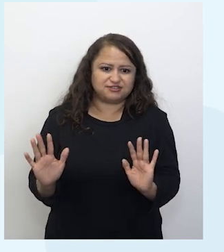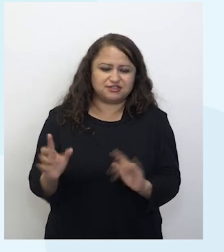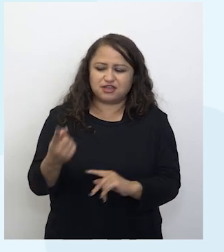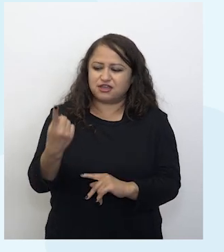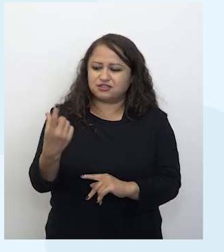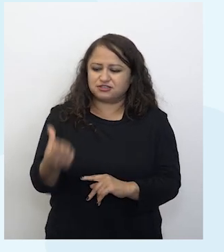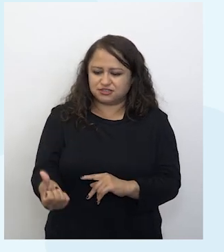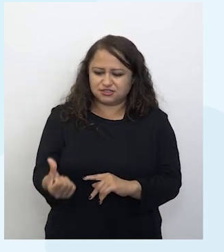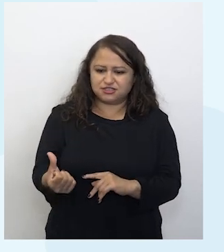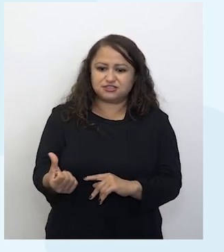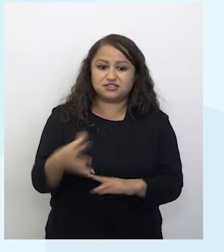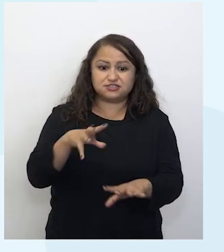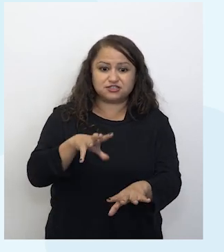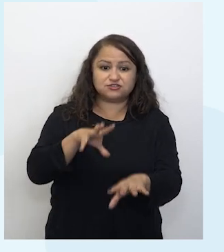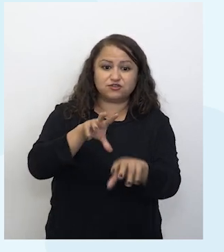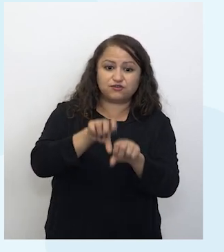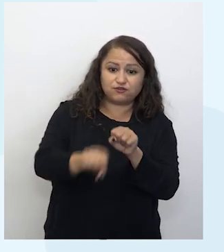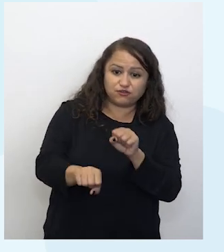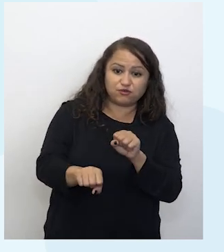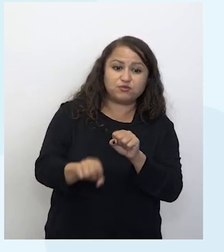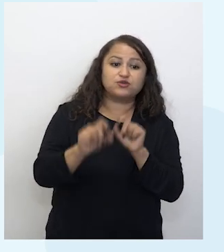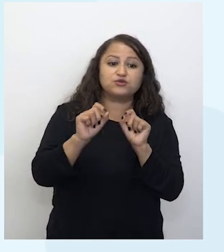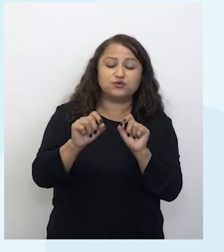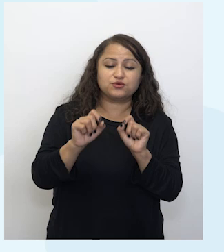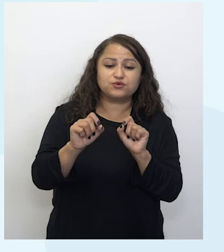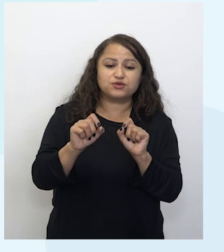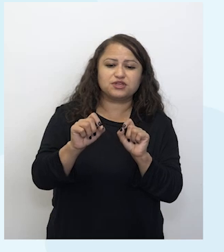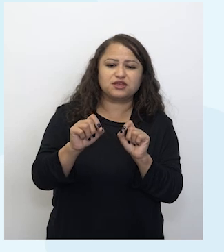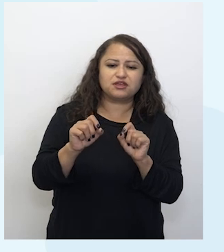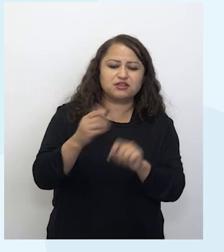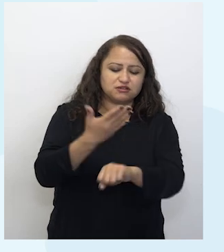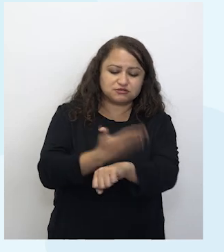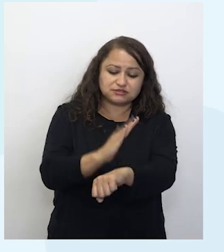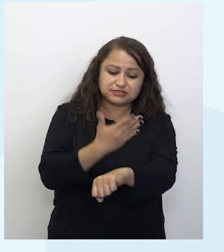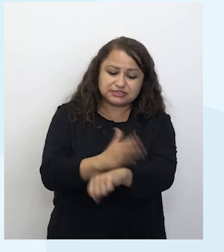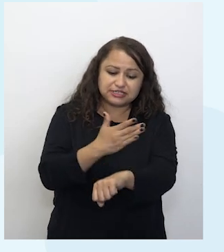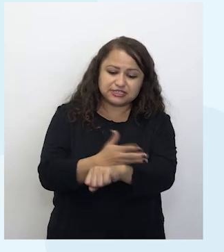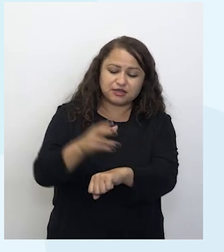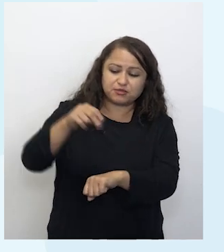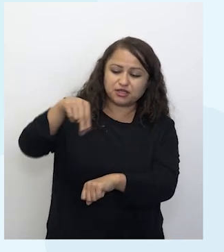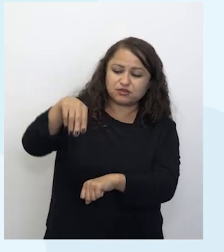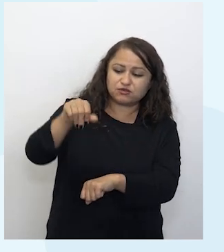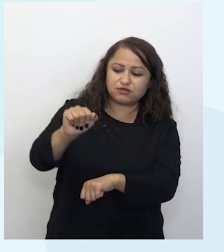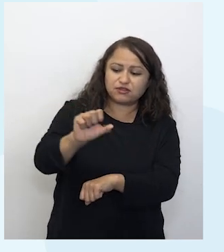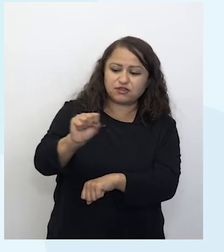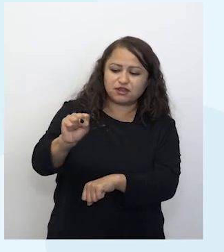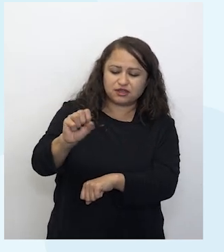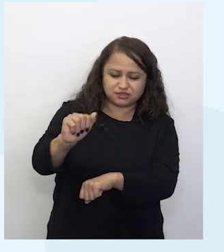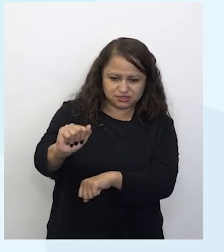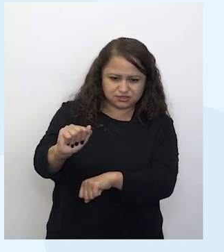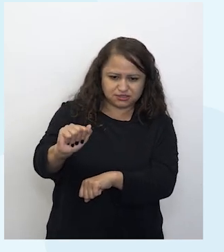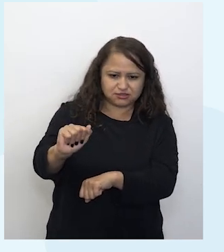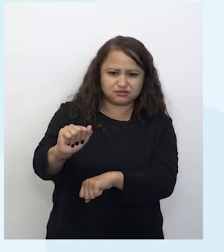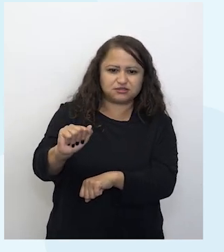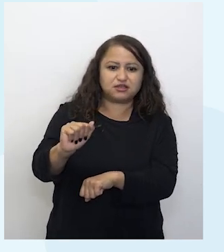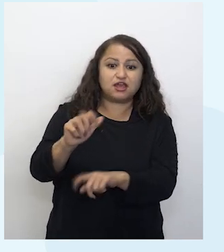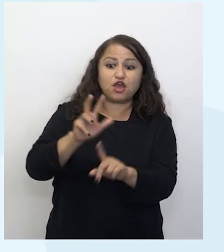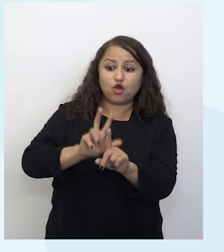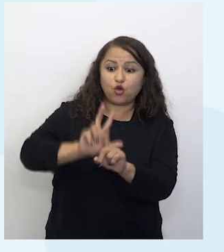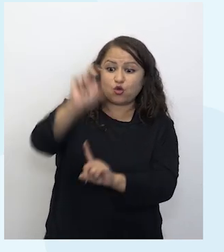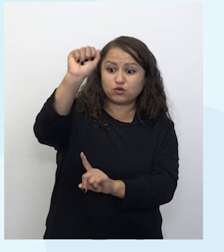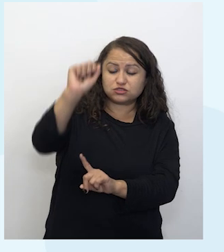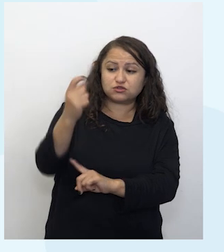jovem a completar um dos principais programas de treinamento da NASA, conquistando uma das 12